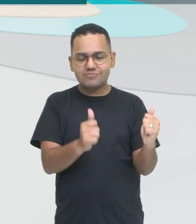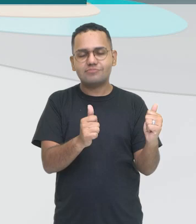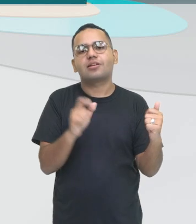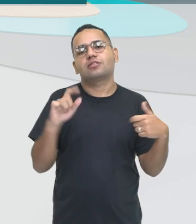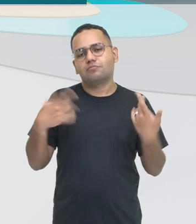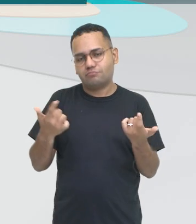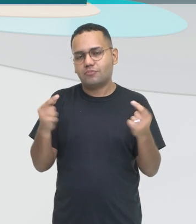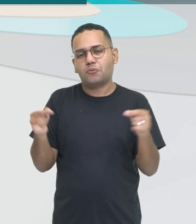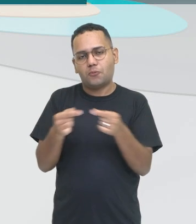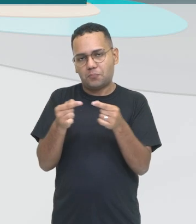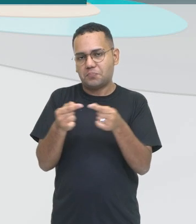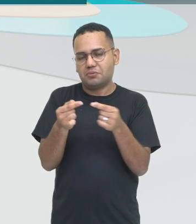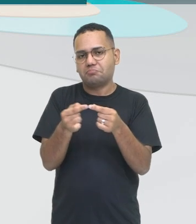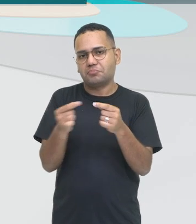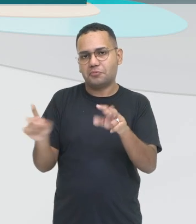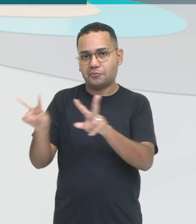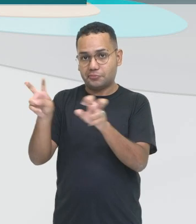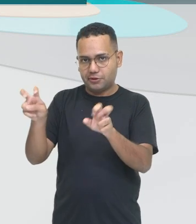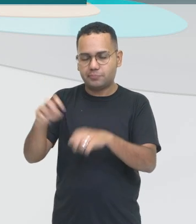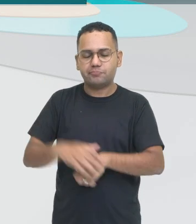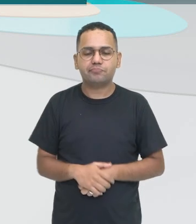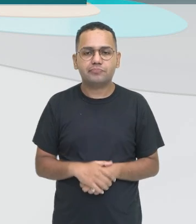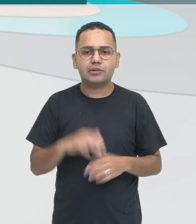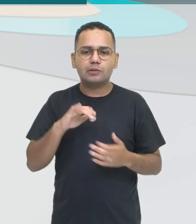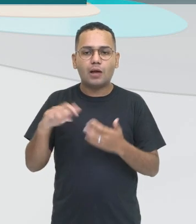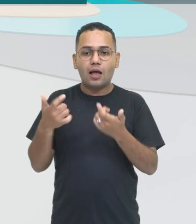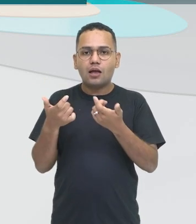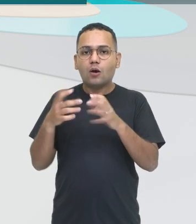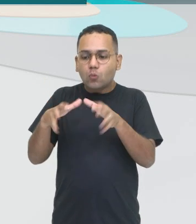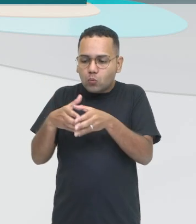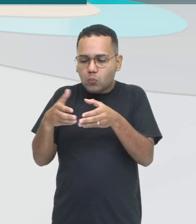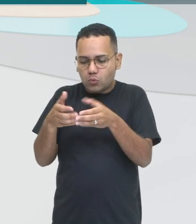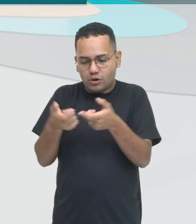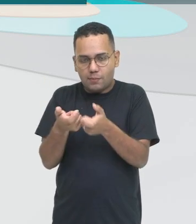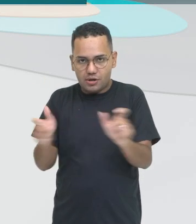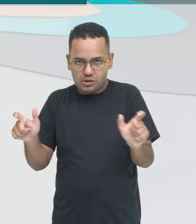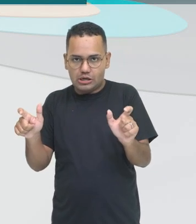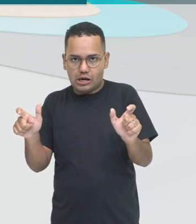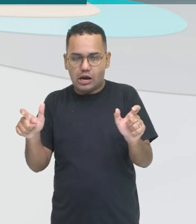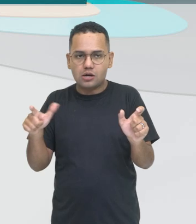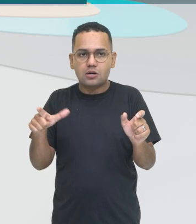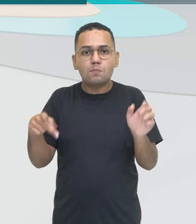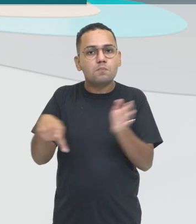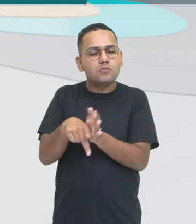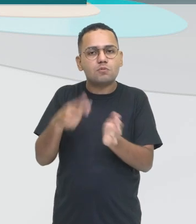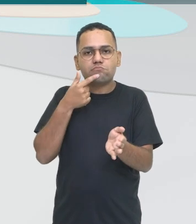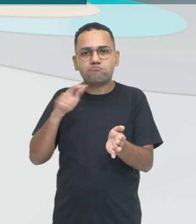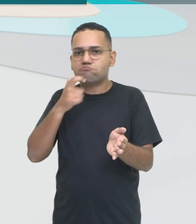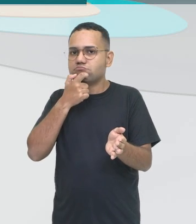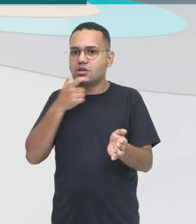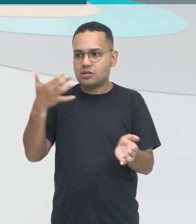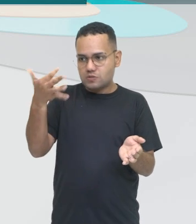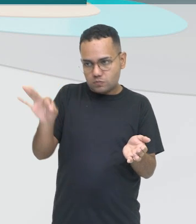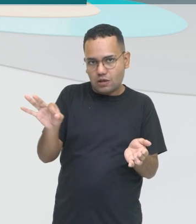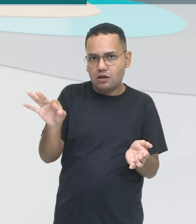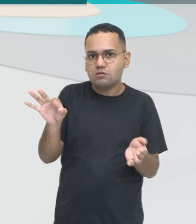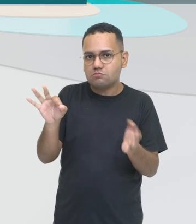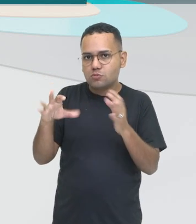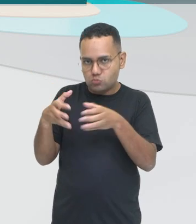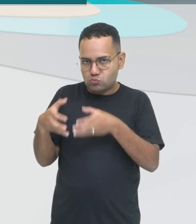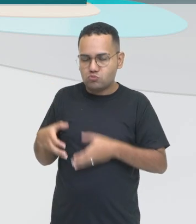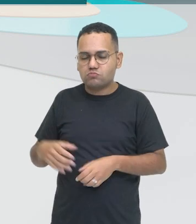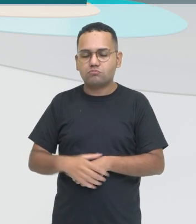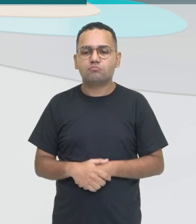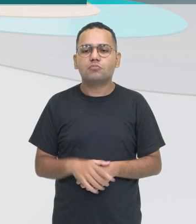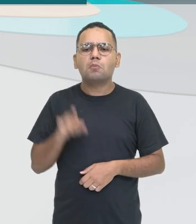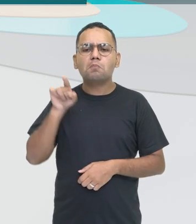reflexivos, né? O pronome nós já sabemos, é uma classe gramatical, né? Uma das dez classes gramaticais. E eu utilizo esse pronome, gente,